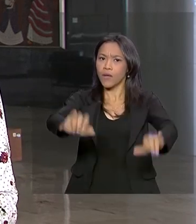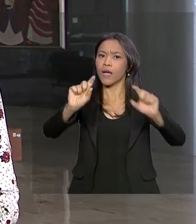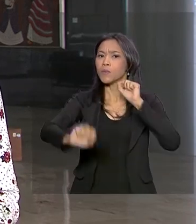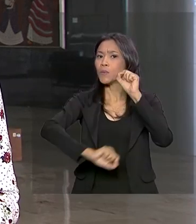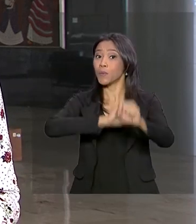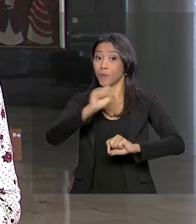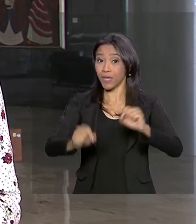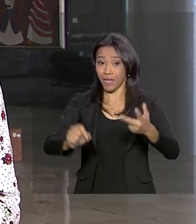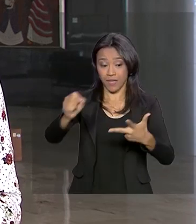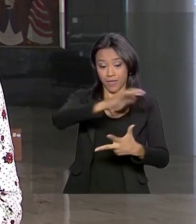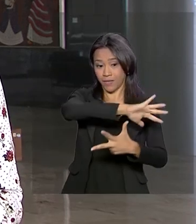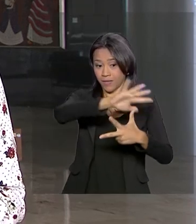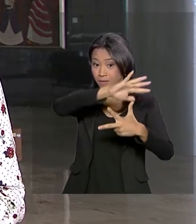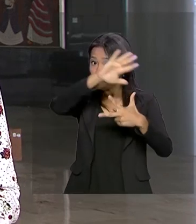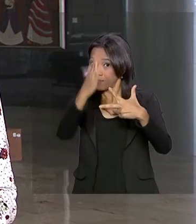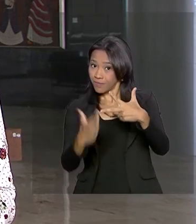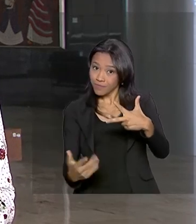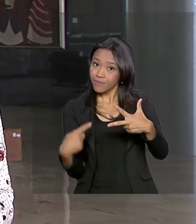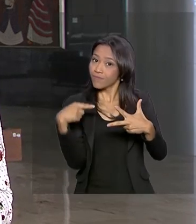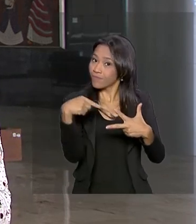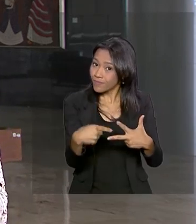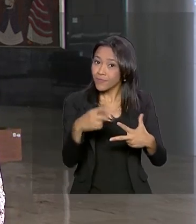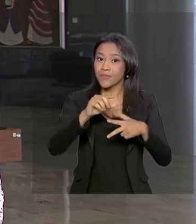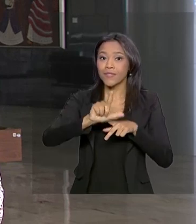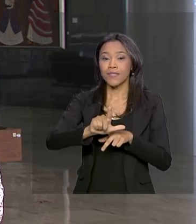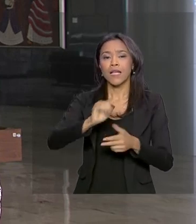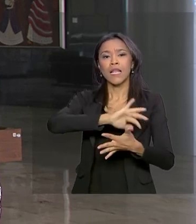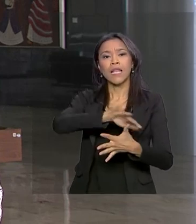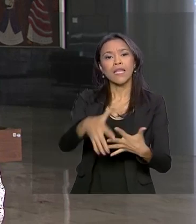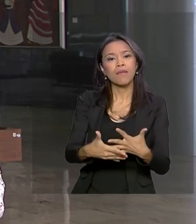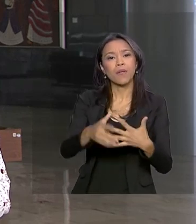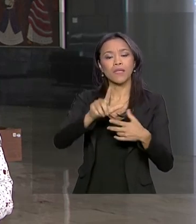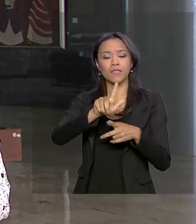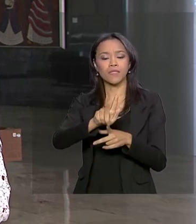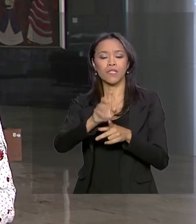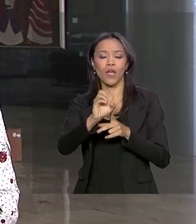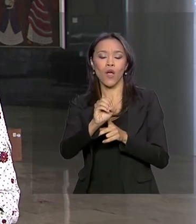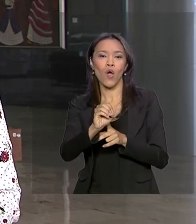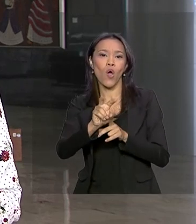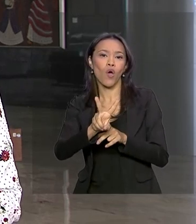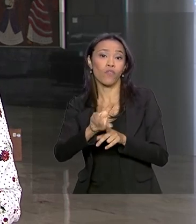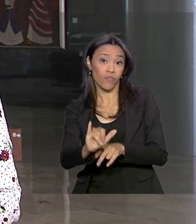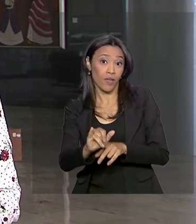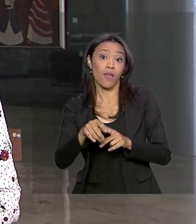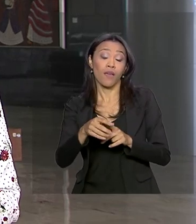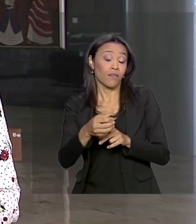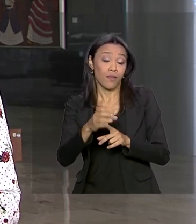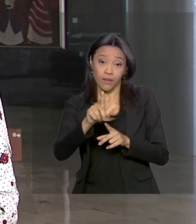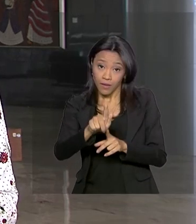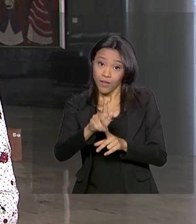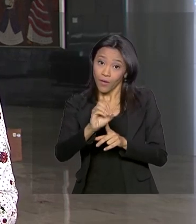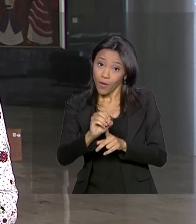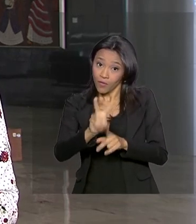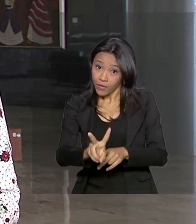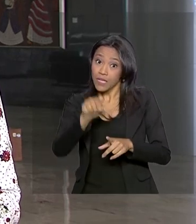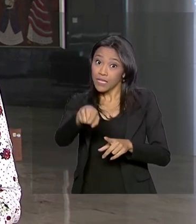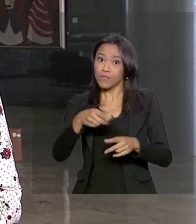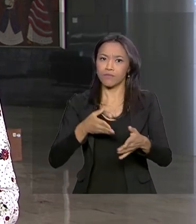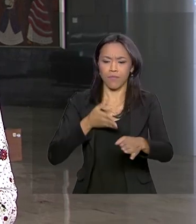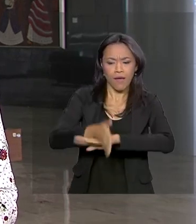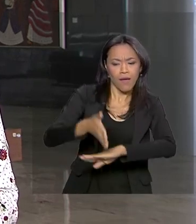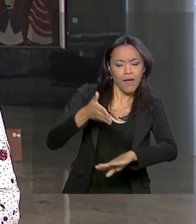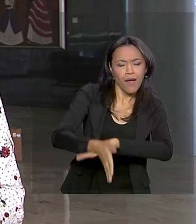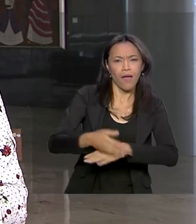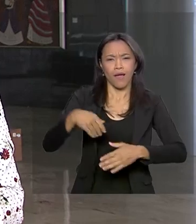projeto Libras Gov. Uma iniciativa que vai permitir o acesso de surdos e profissionais, intérpretes de Libras,